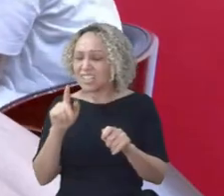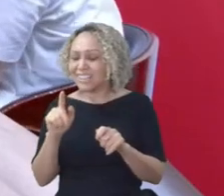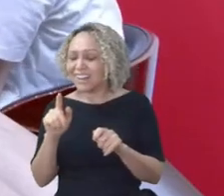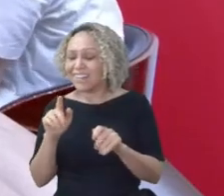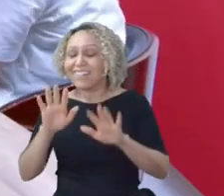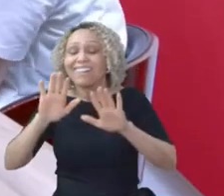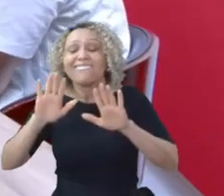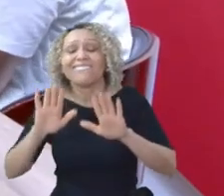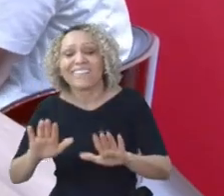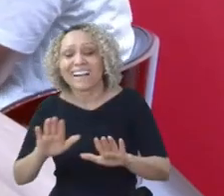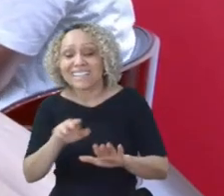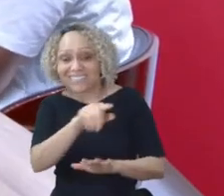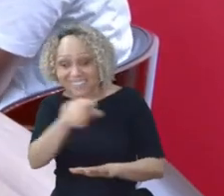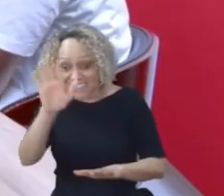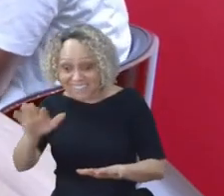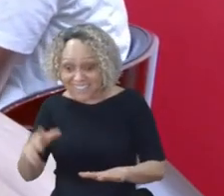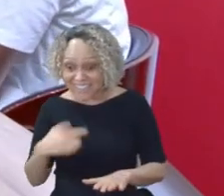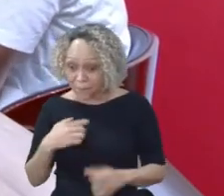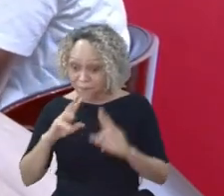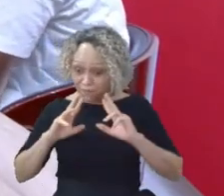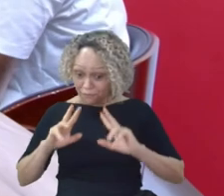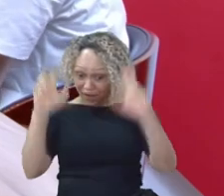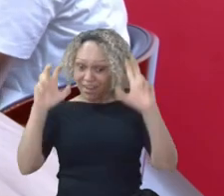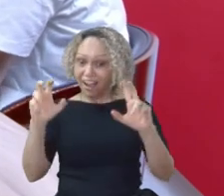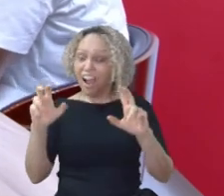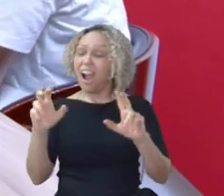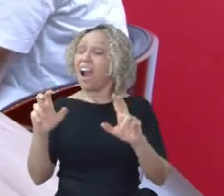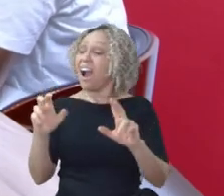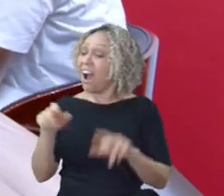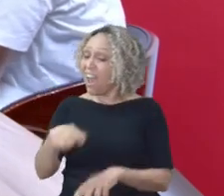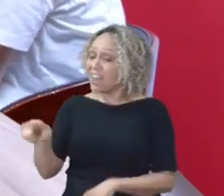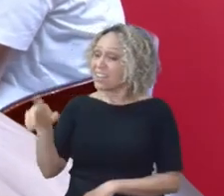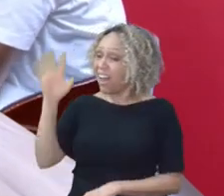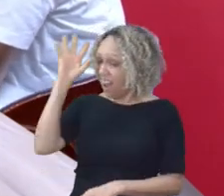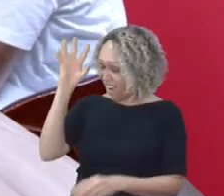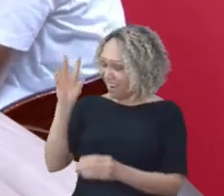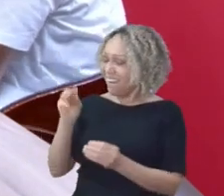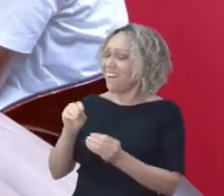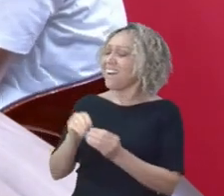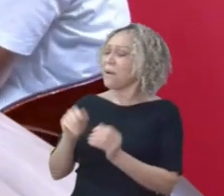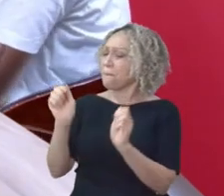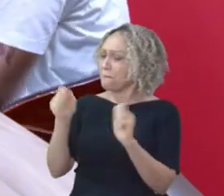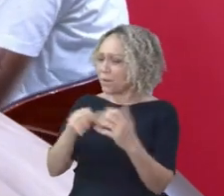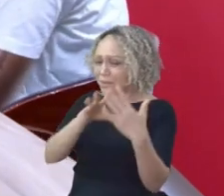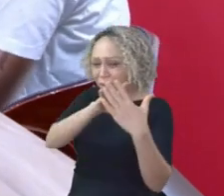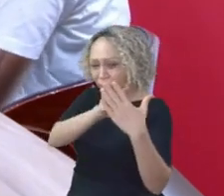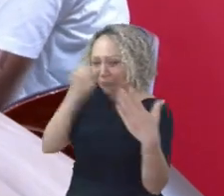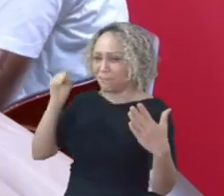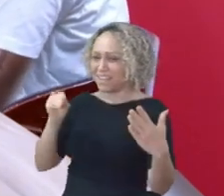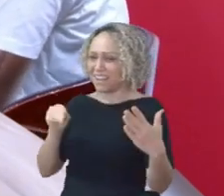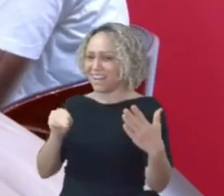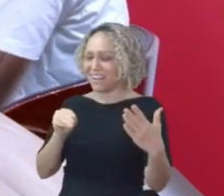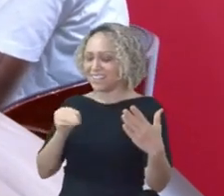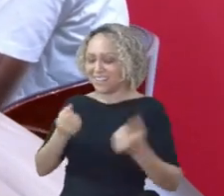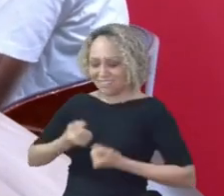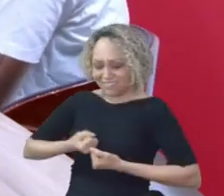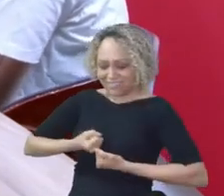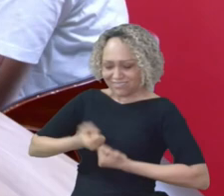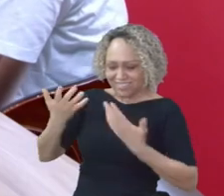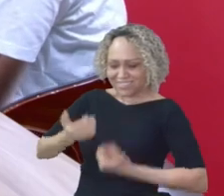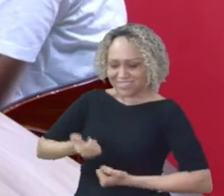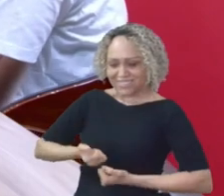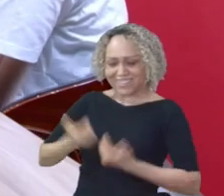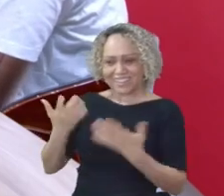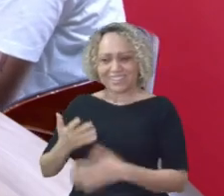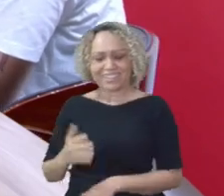história linda! Gente inspiradora, olha, é isso. Eu acho que é esse o nosso